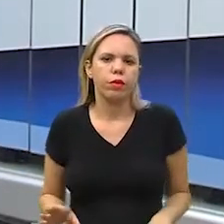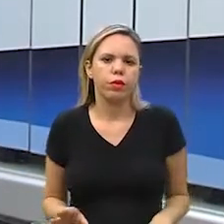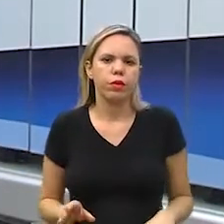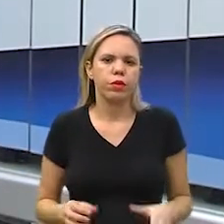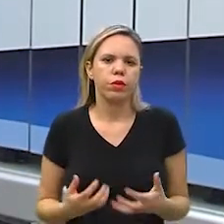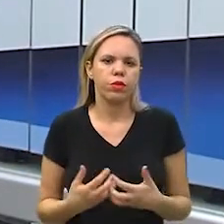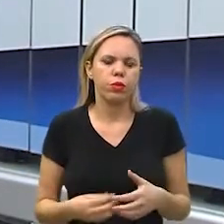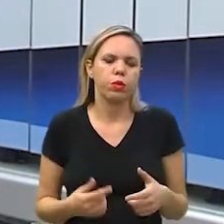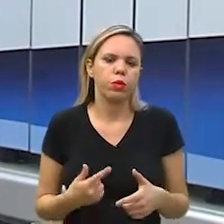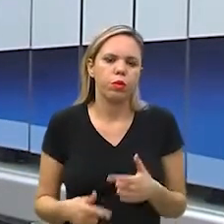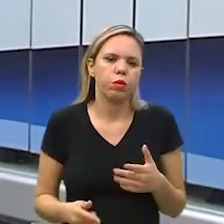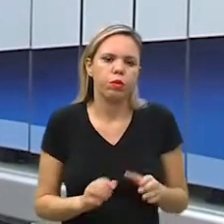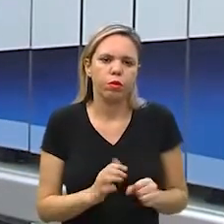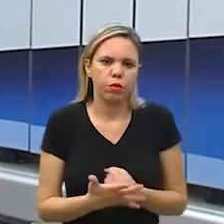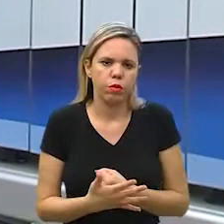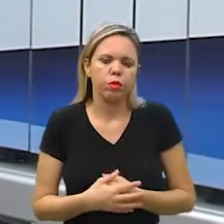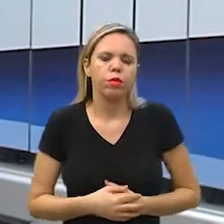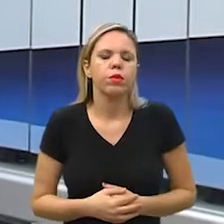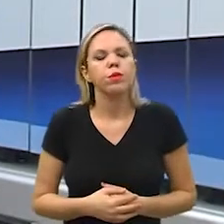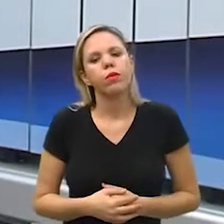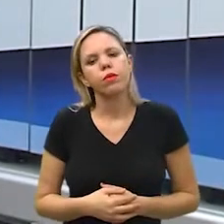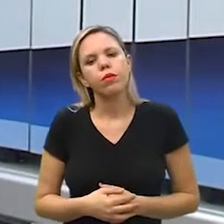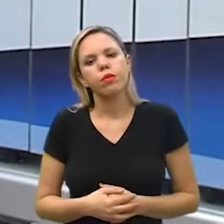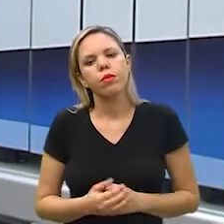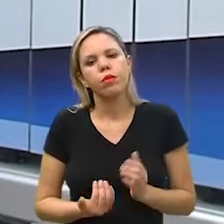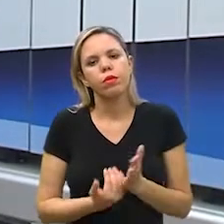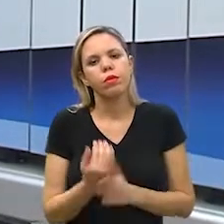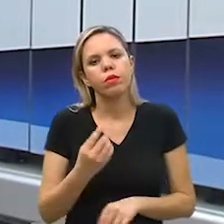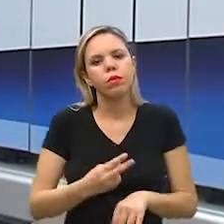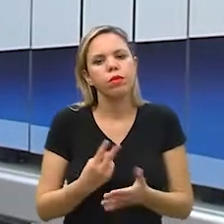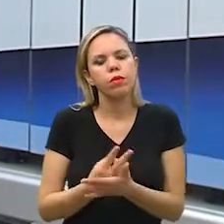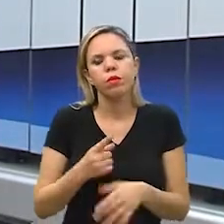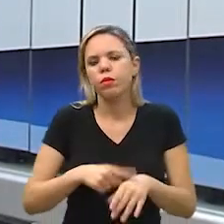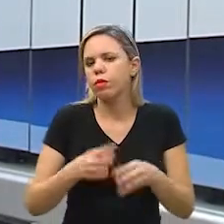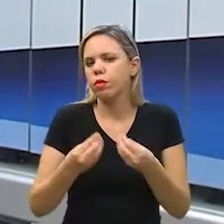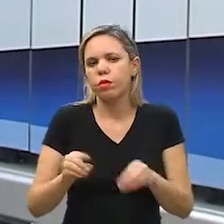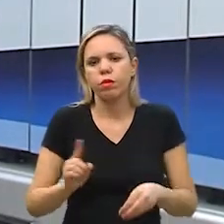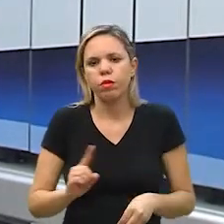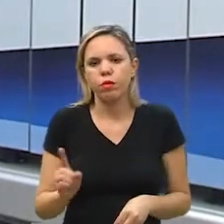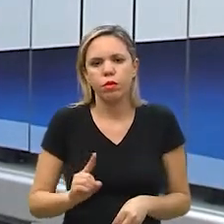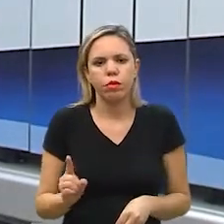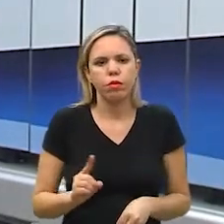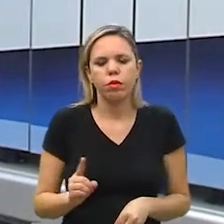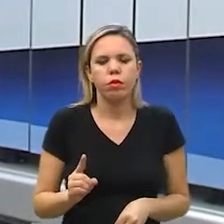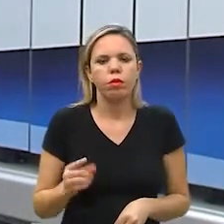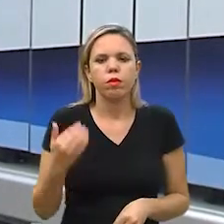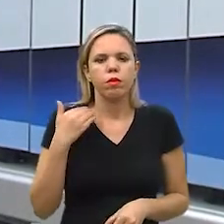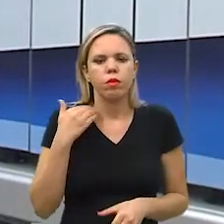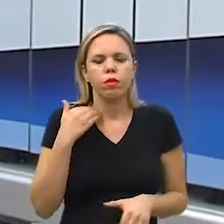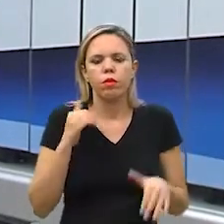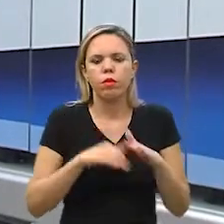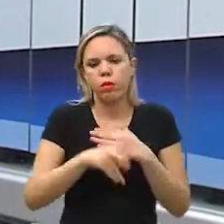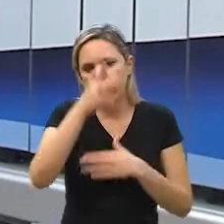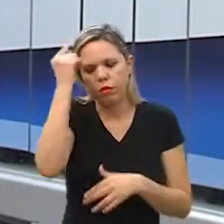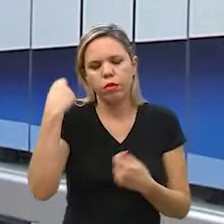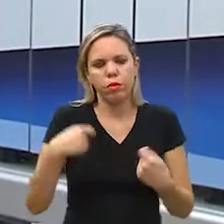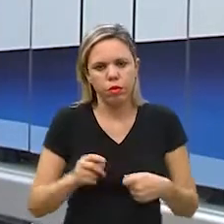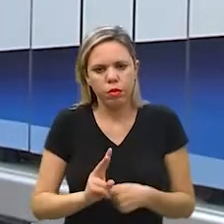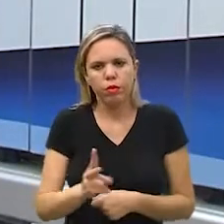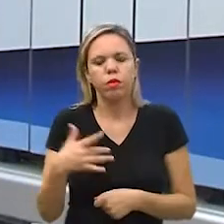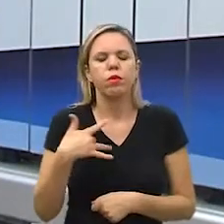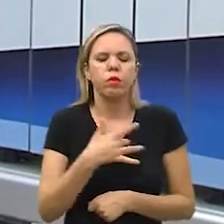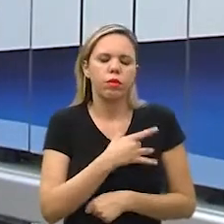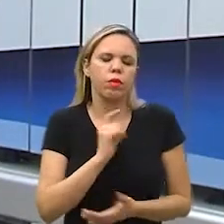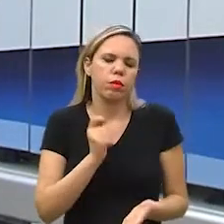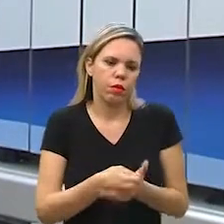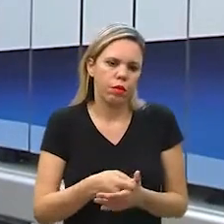foram causados pela Covid-19 e, ao mesmo tempo, não prejudicar os cofres da prefeitura, que precisam manter a